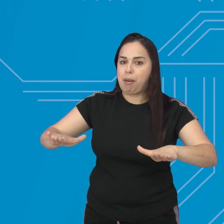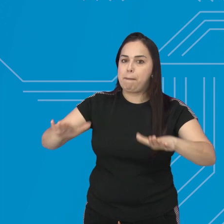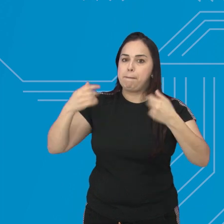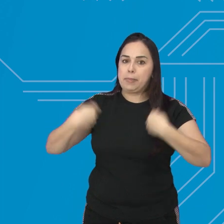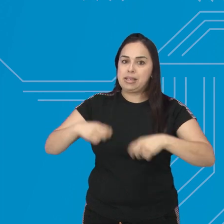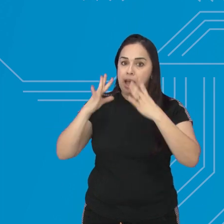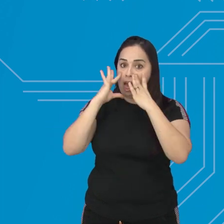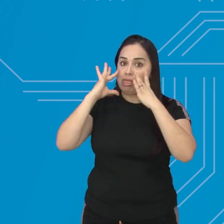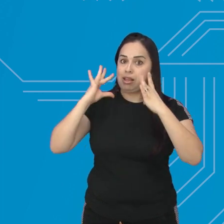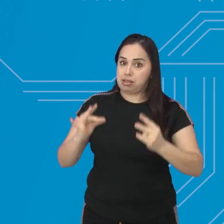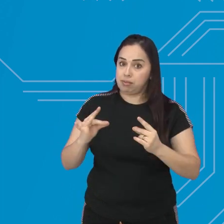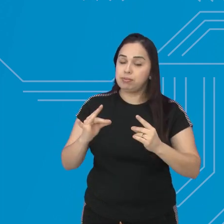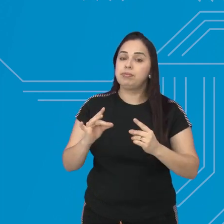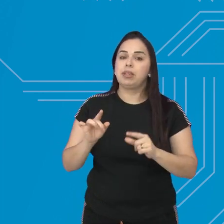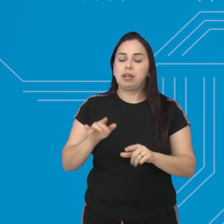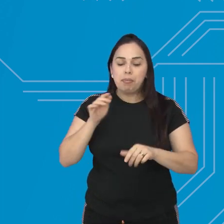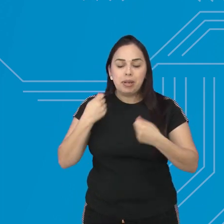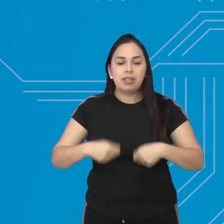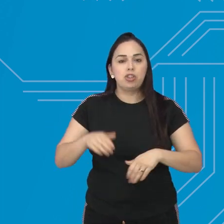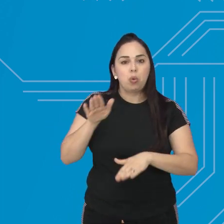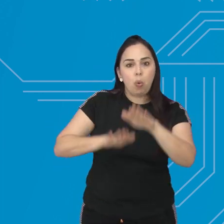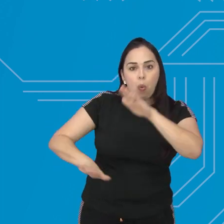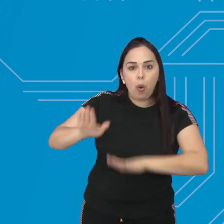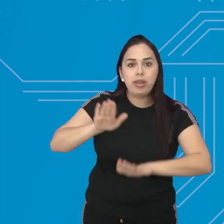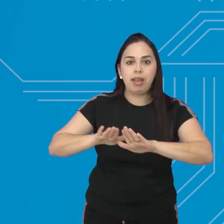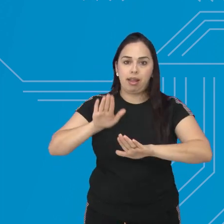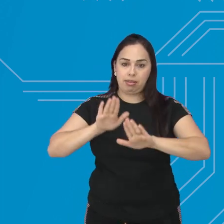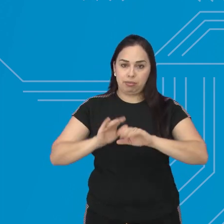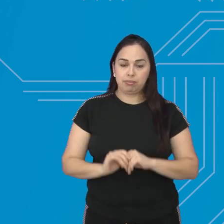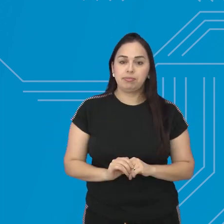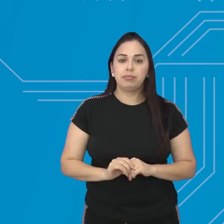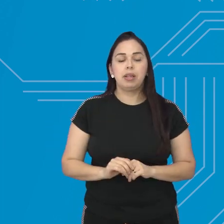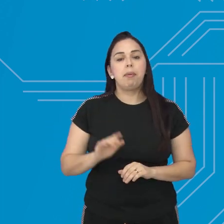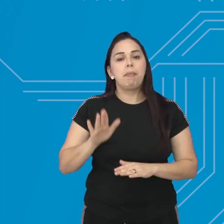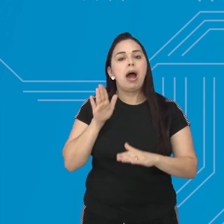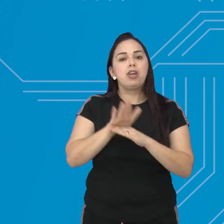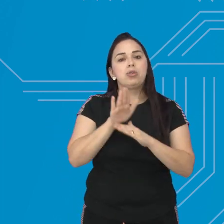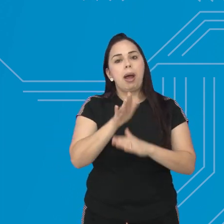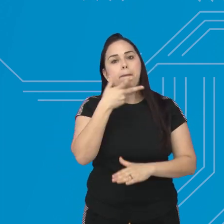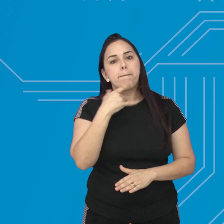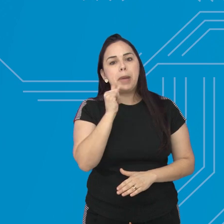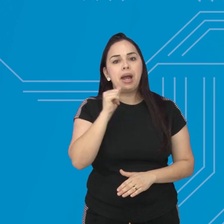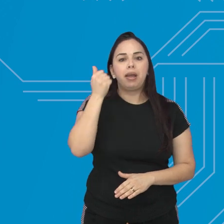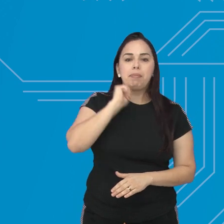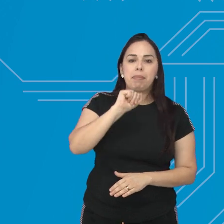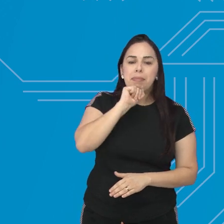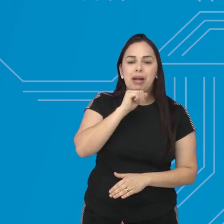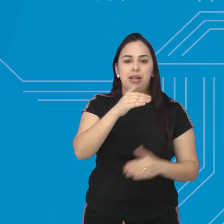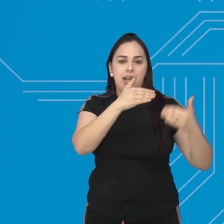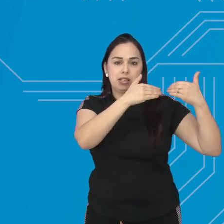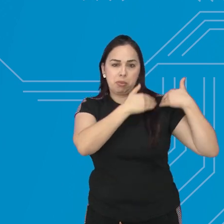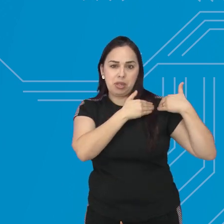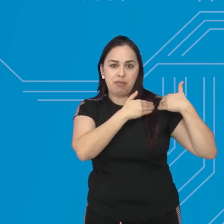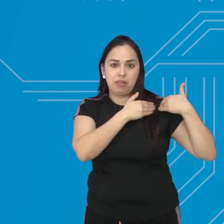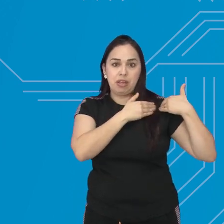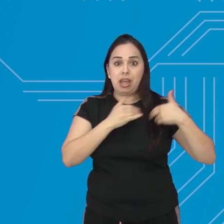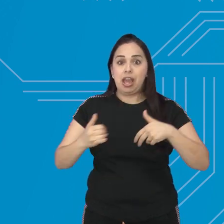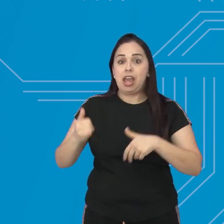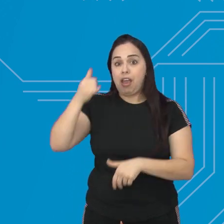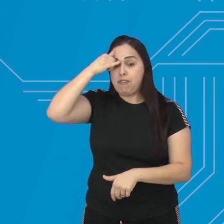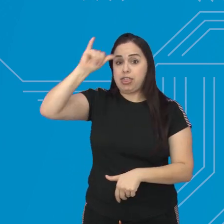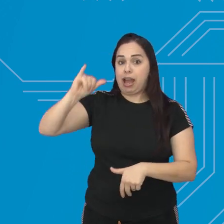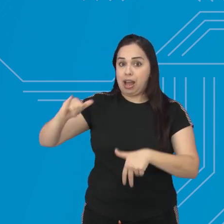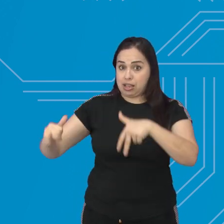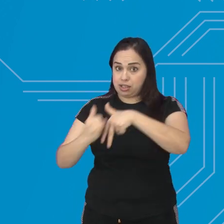ocorrências com as crianças aumentam bastante e chamam um alerta para alguns cuidados que temos que ter em casa. Para ajudar pais e responsáveis a evitar